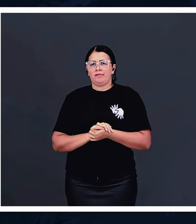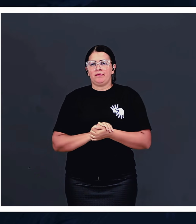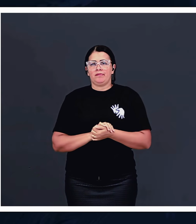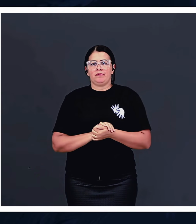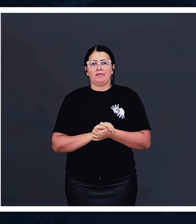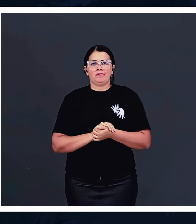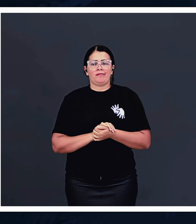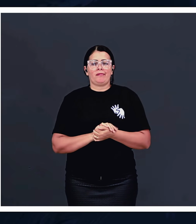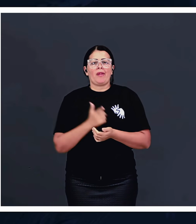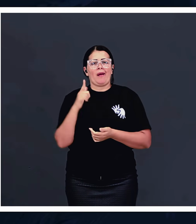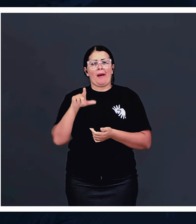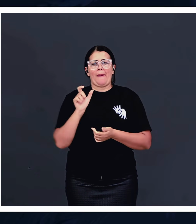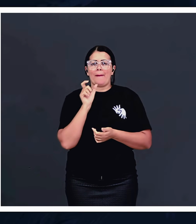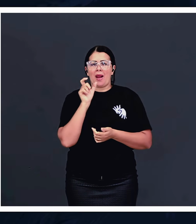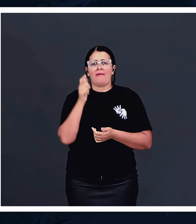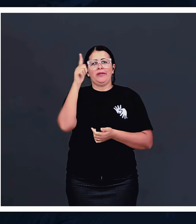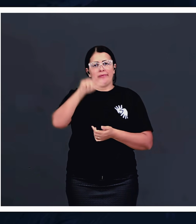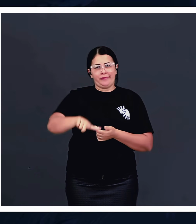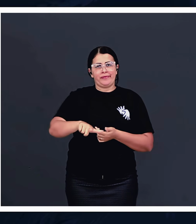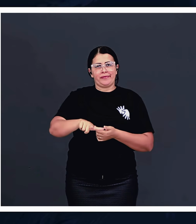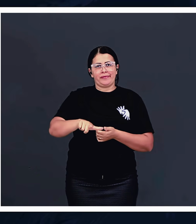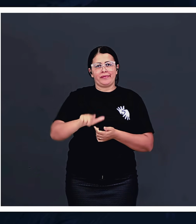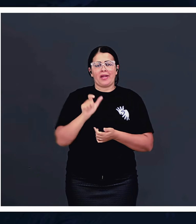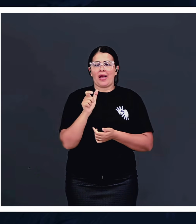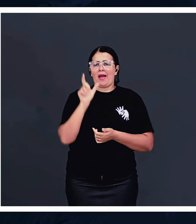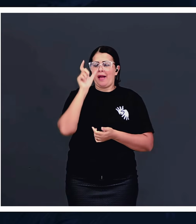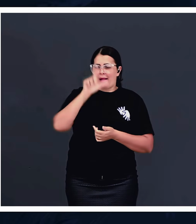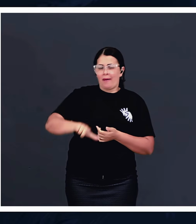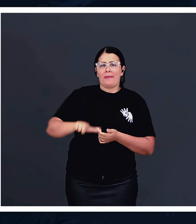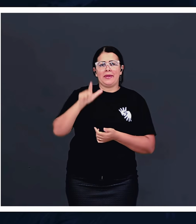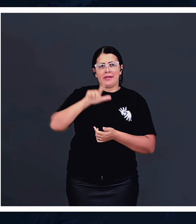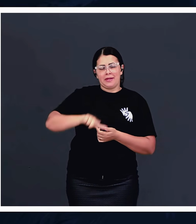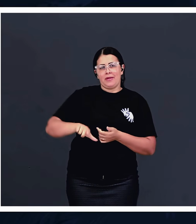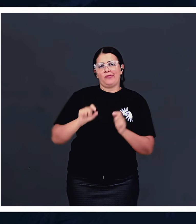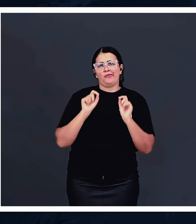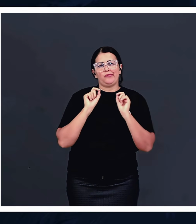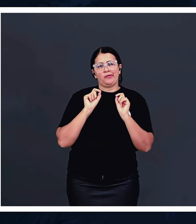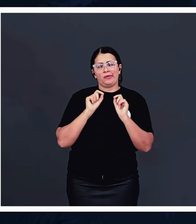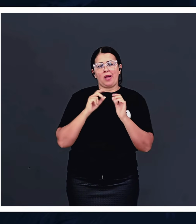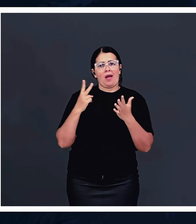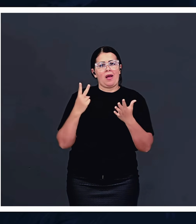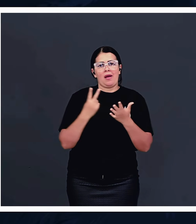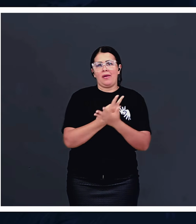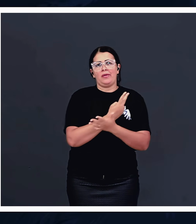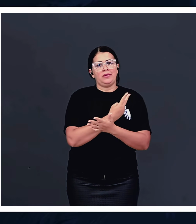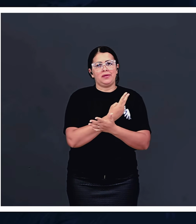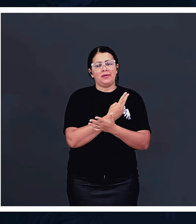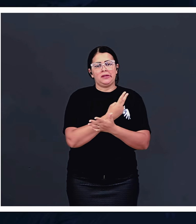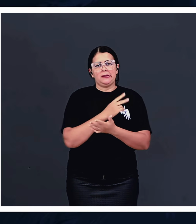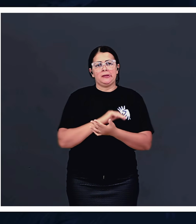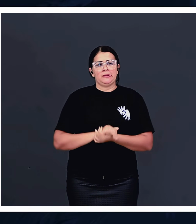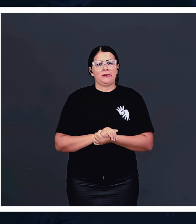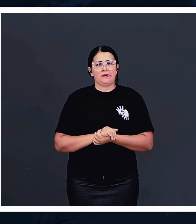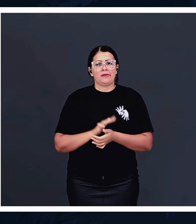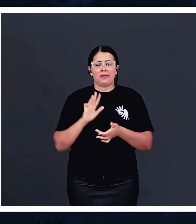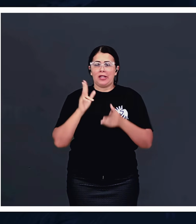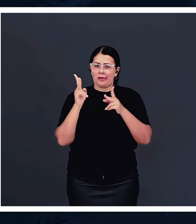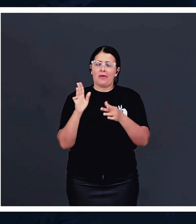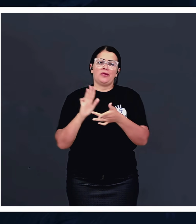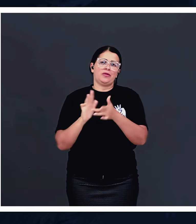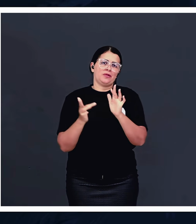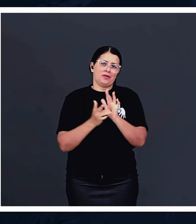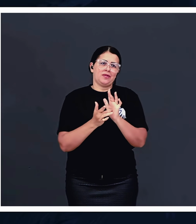vou usar a palavra repetição, uma repetição do que aconteceu com